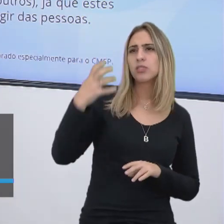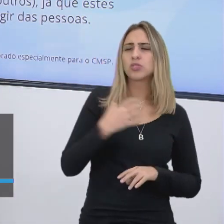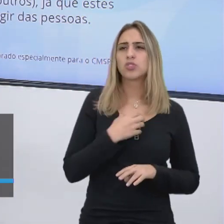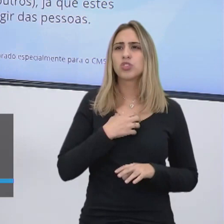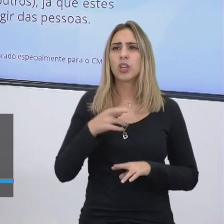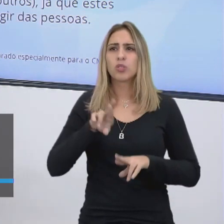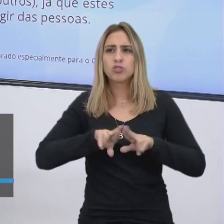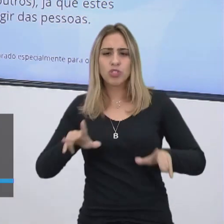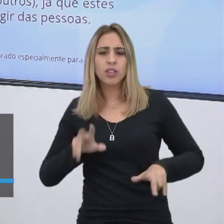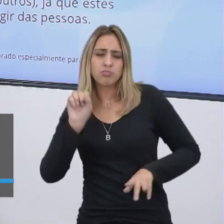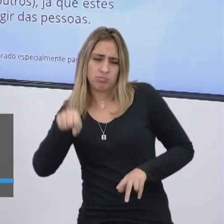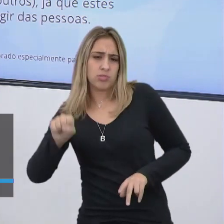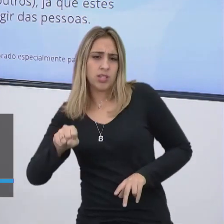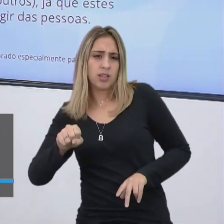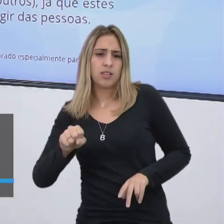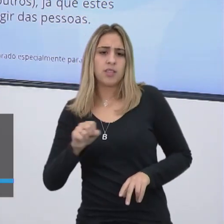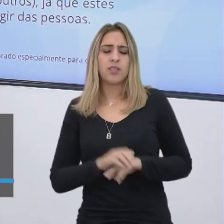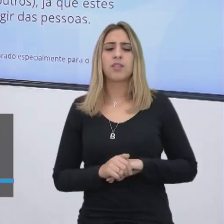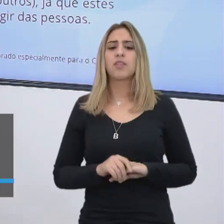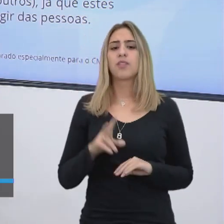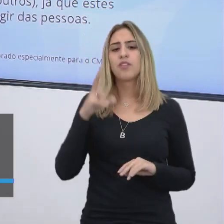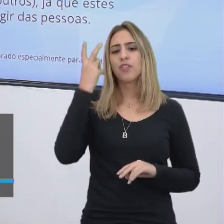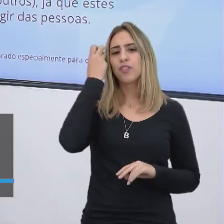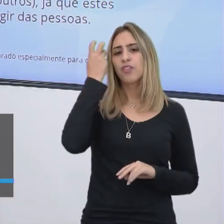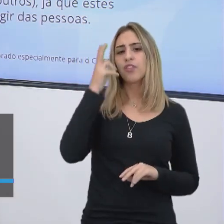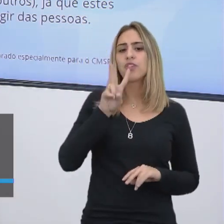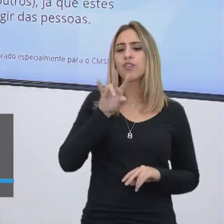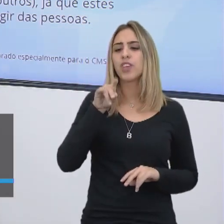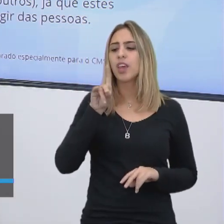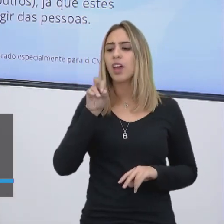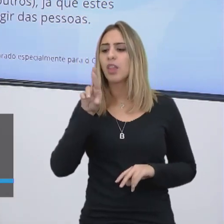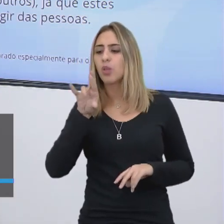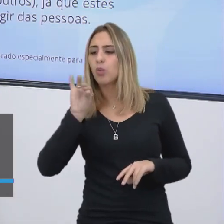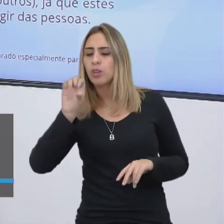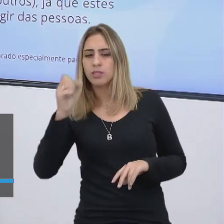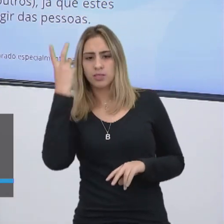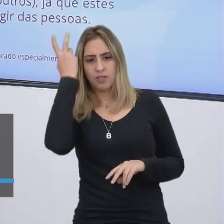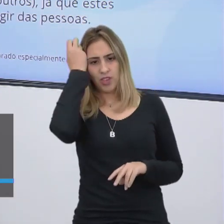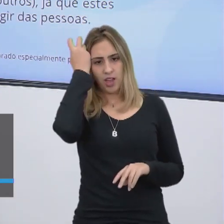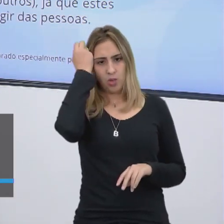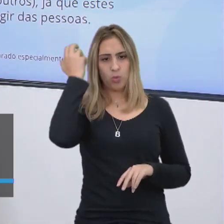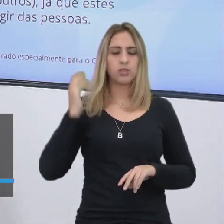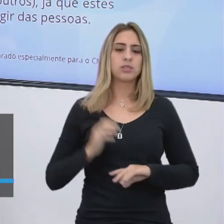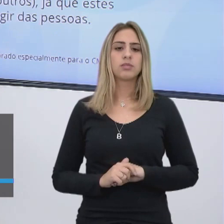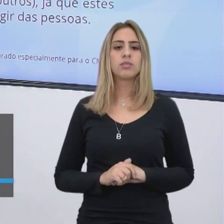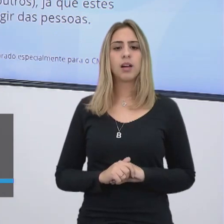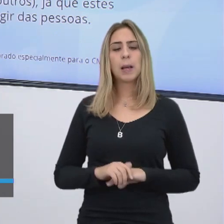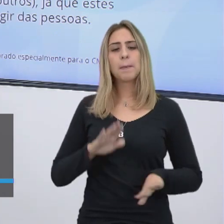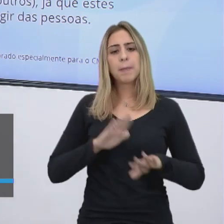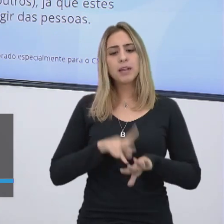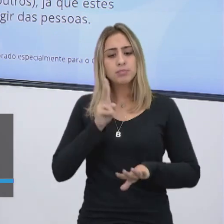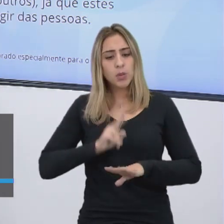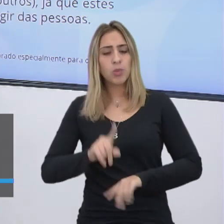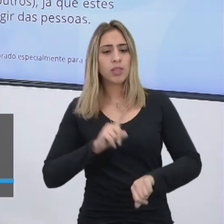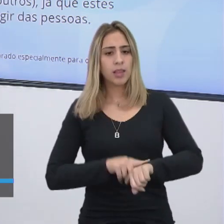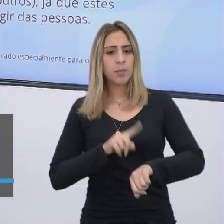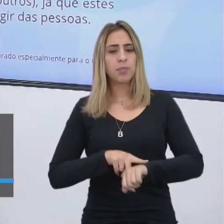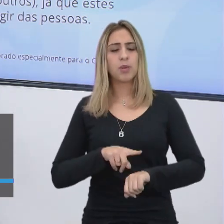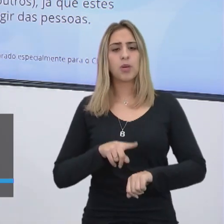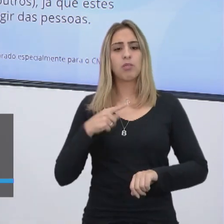maneiras diferentes. Sim, Vingadores não é a mesma coisa que Transformers, que não é a mesma coisa que o Poderoso Chefão. Mas, ao mesmo tempo, eu